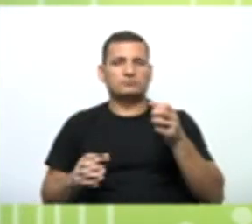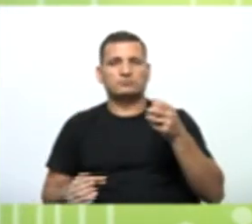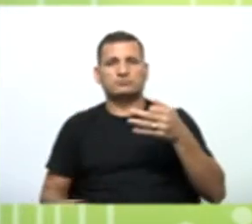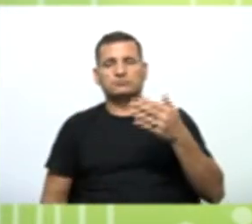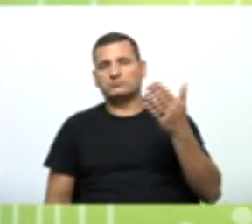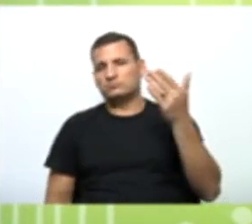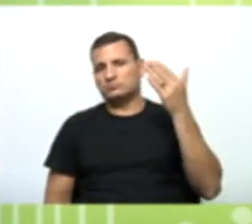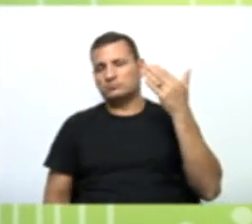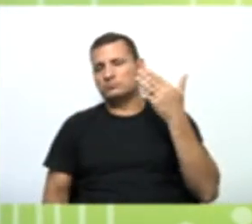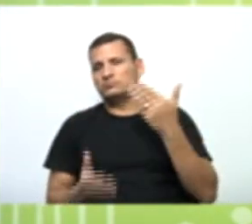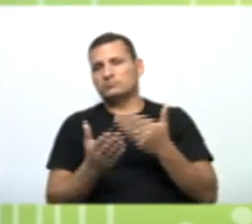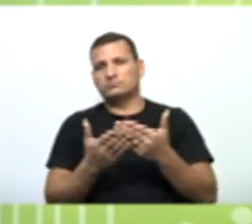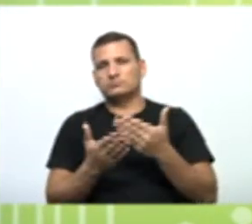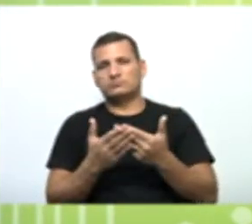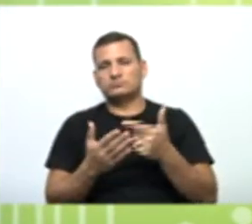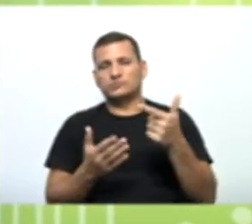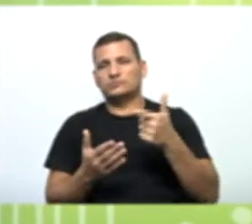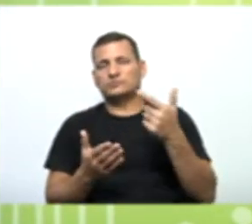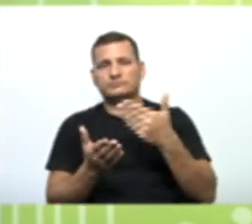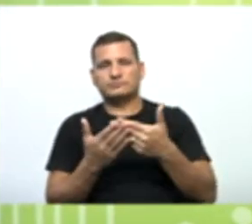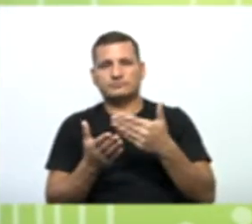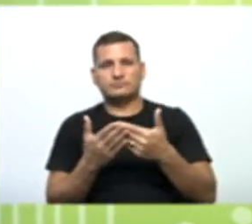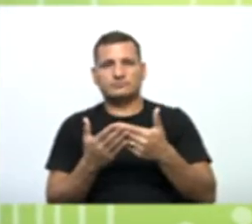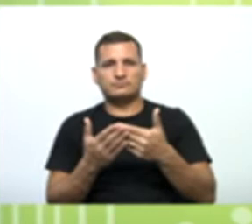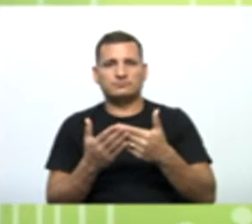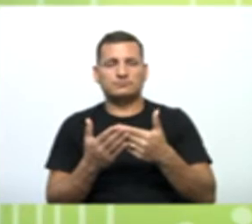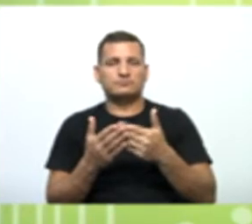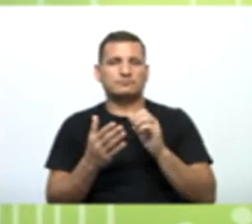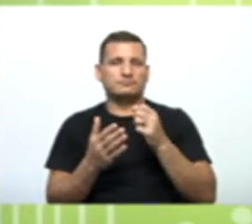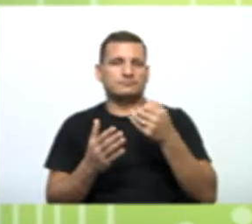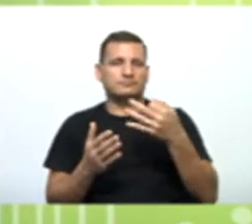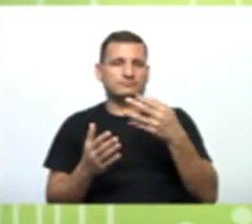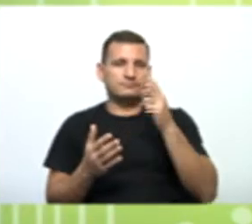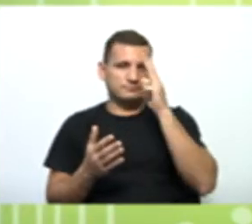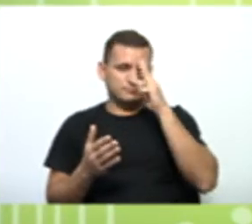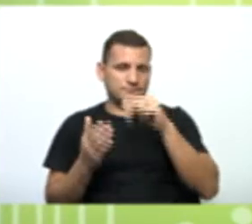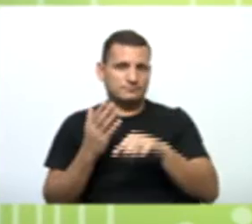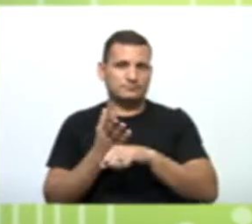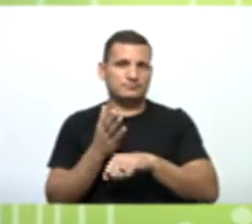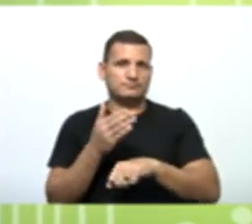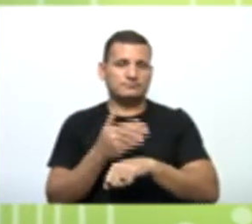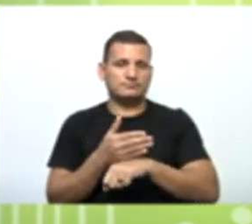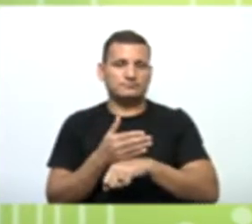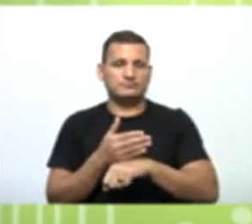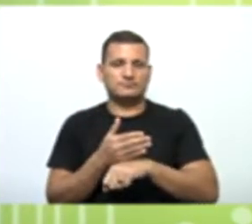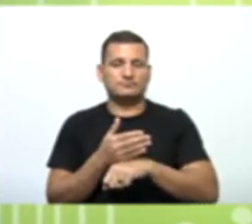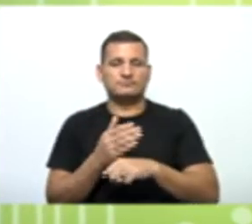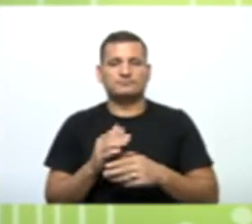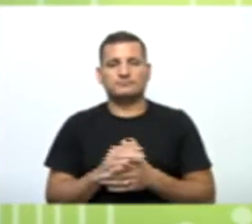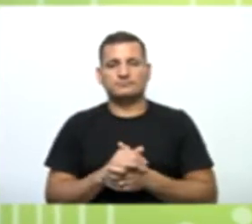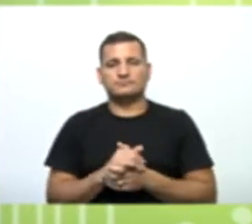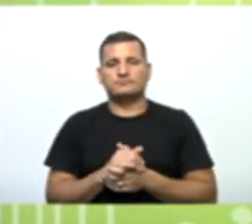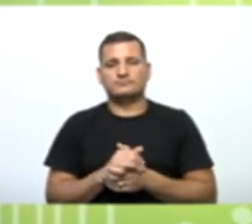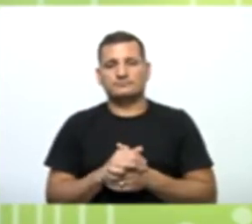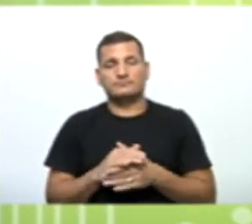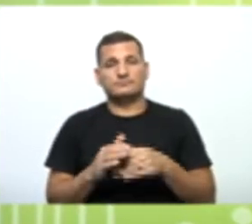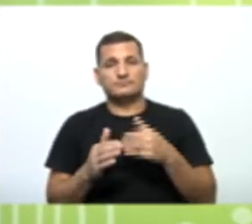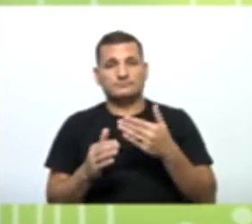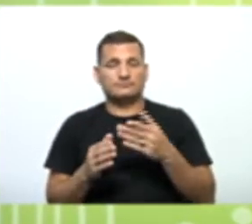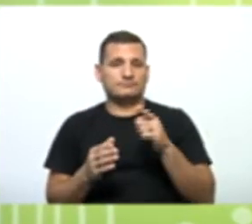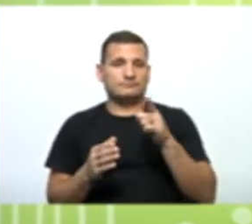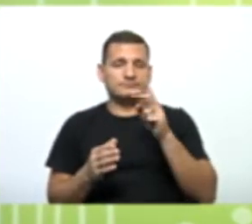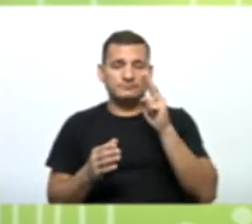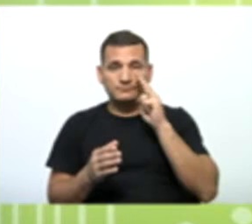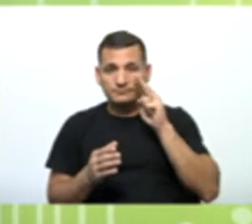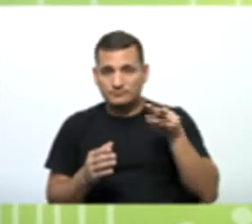na aula 2, que a gente falou sobre acessibilidade, certo? Então, assim, quando você observar um